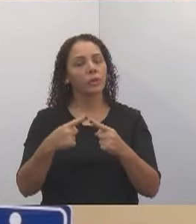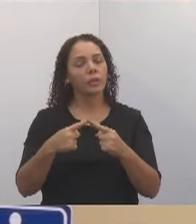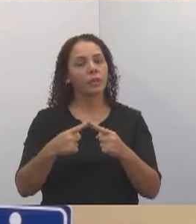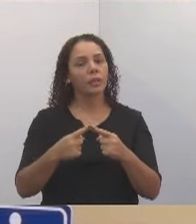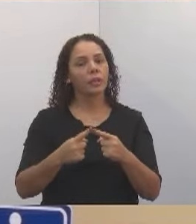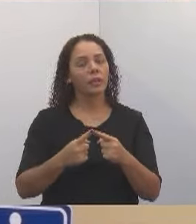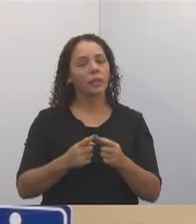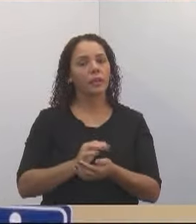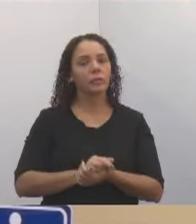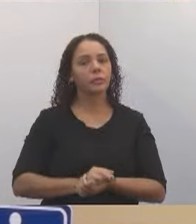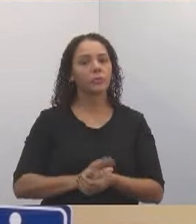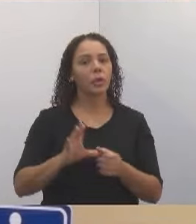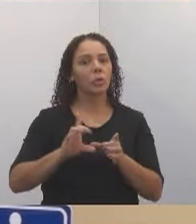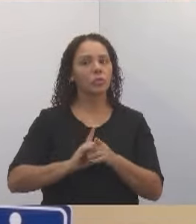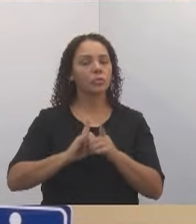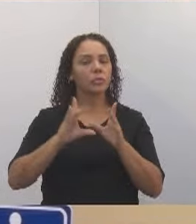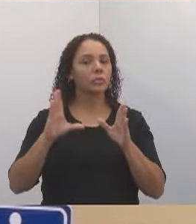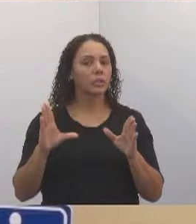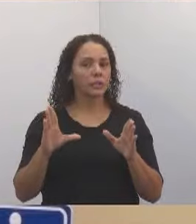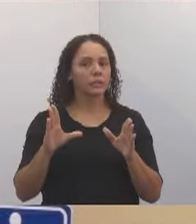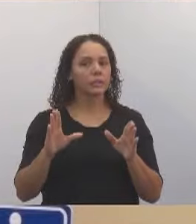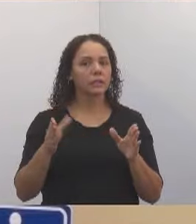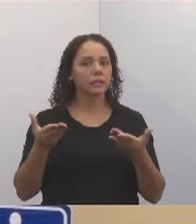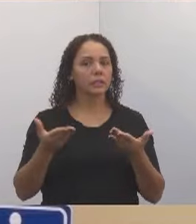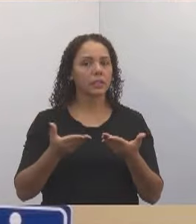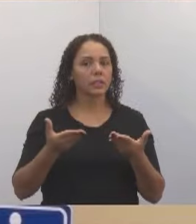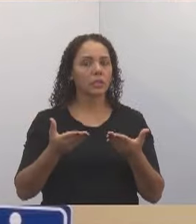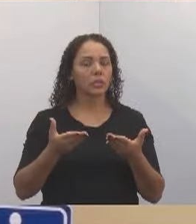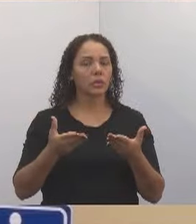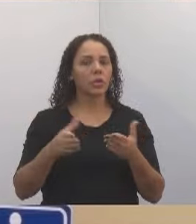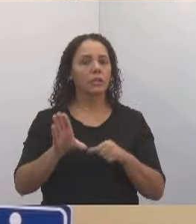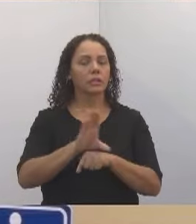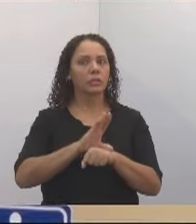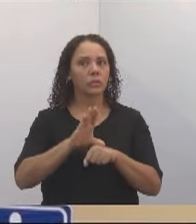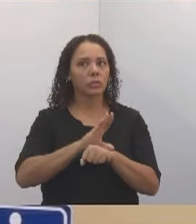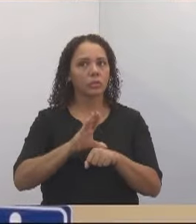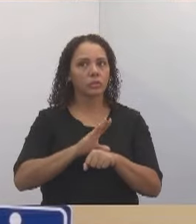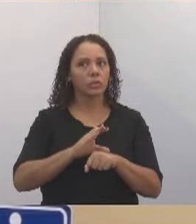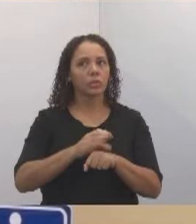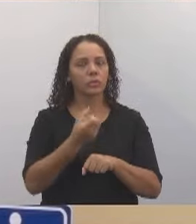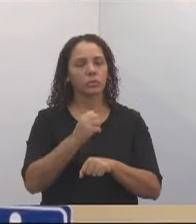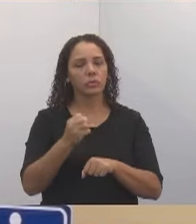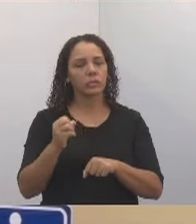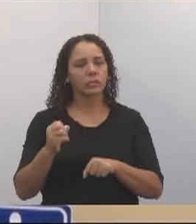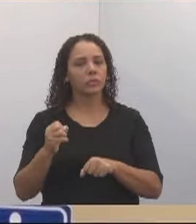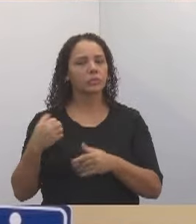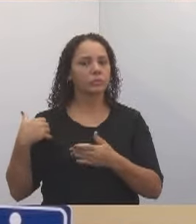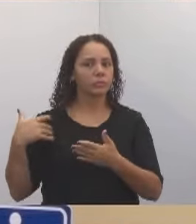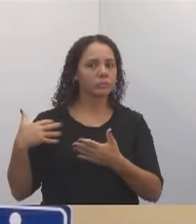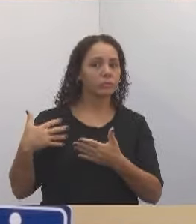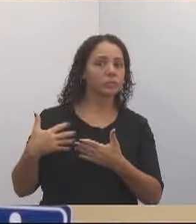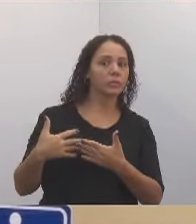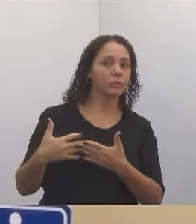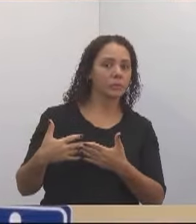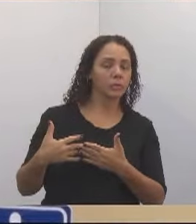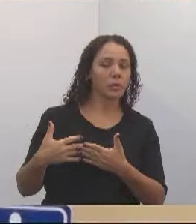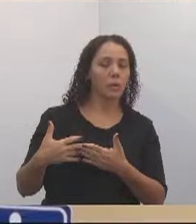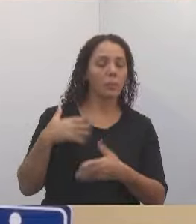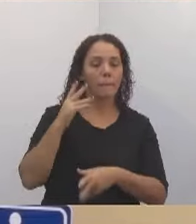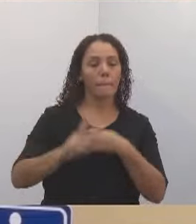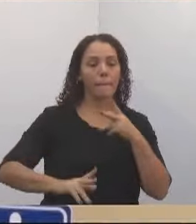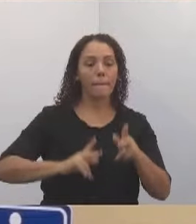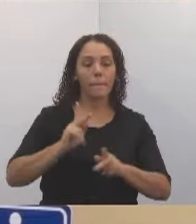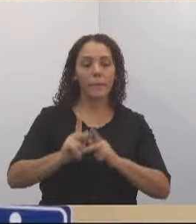uma democracia mais recente, baseada na Constituição de 88 para cá, o